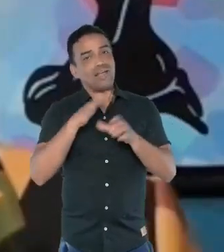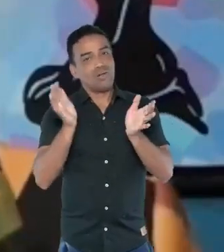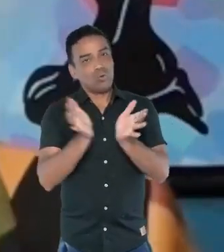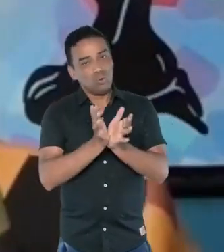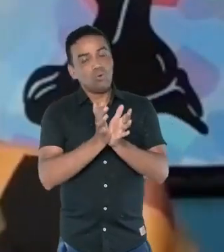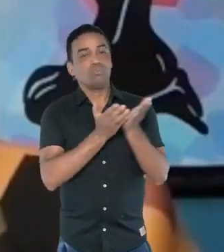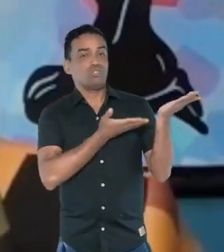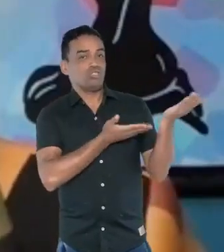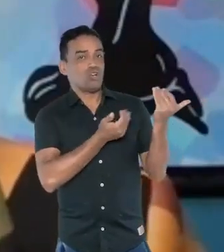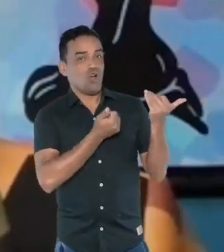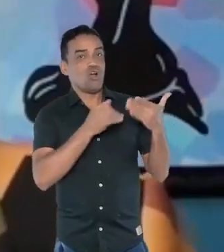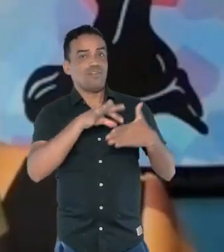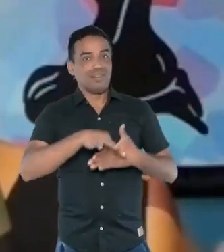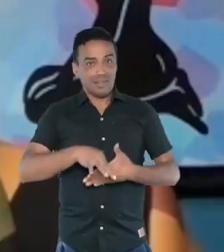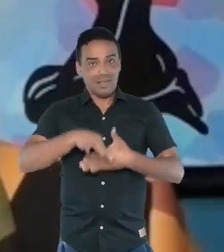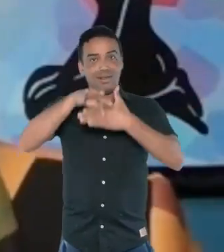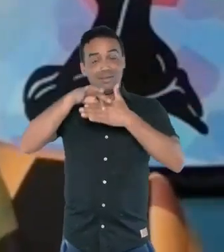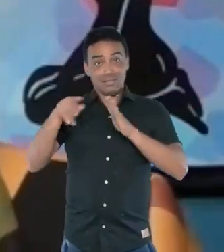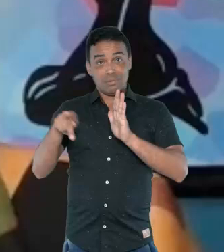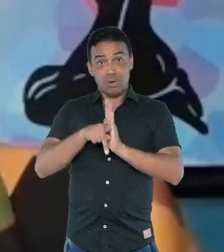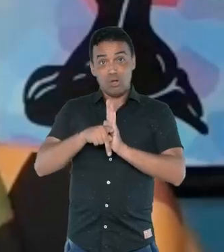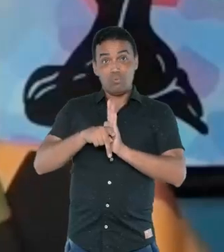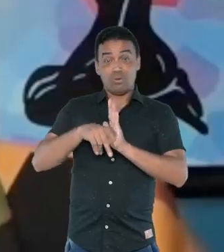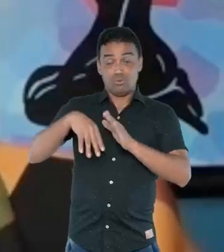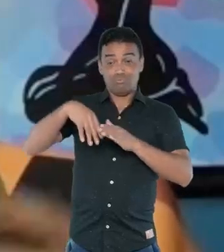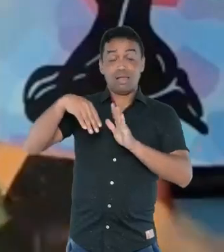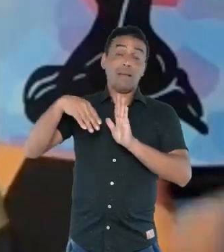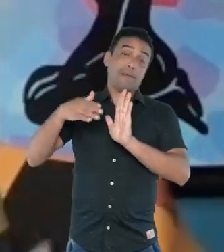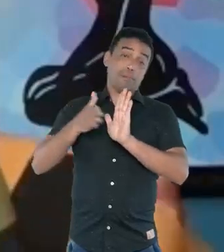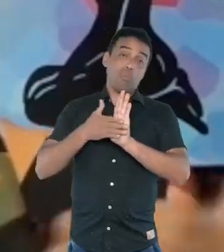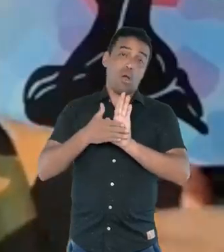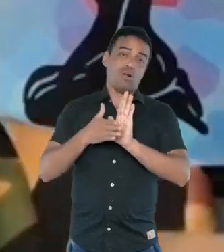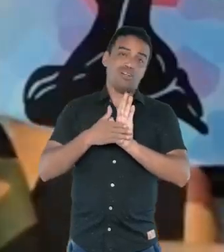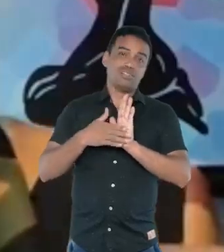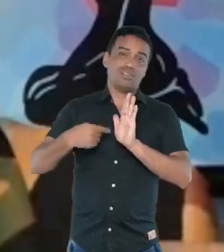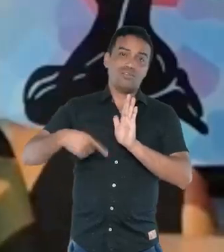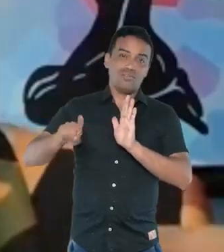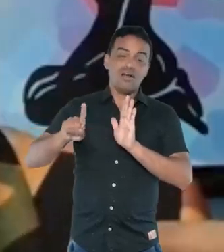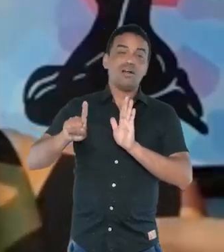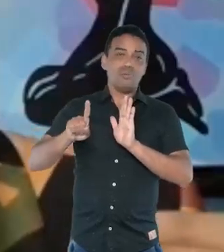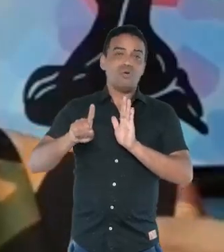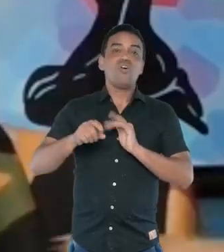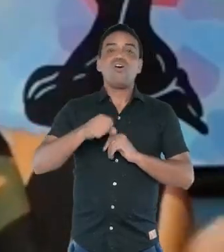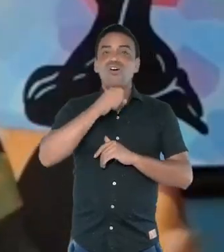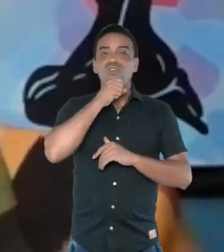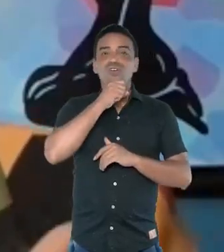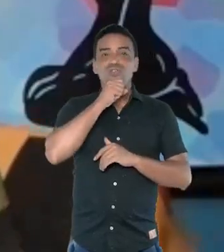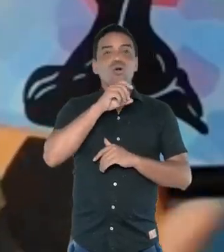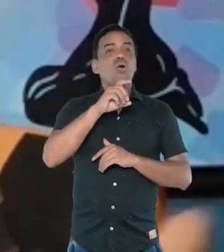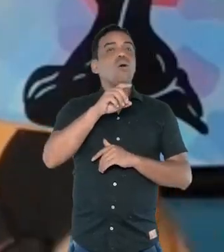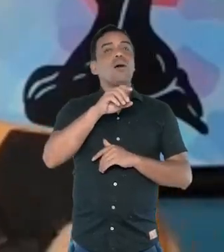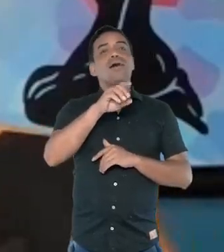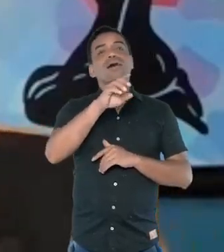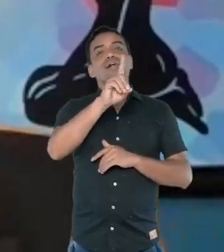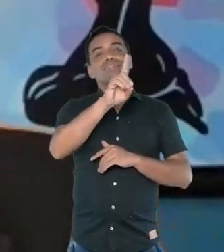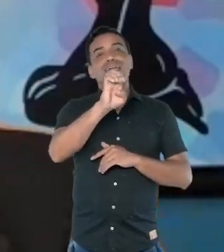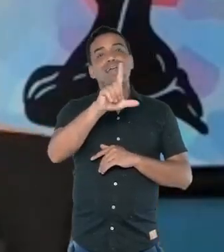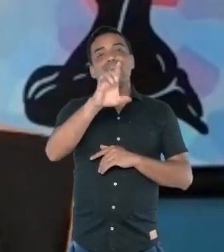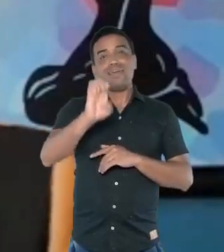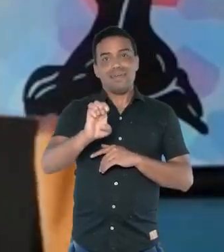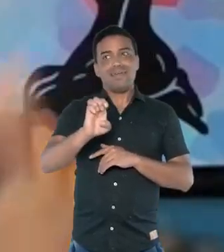lideranças que fez parte desse programa, a gente foi conversar com o vovô do Ilê, para poder entender o que é uma